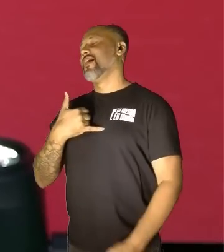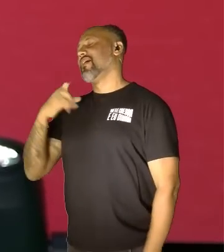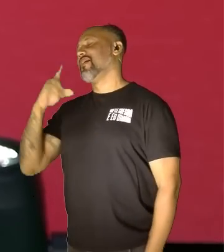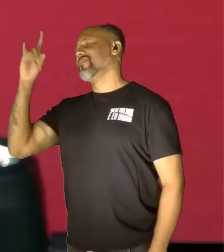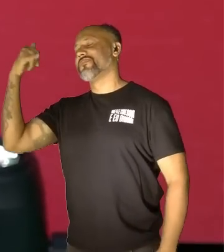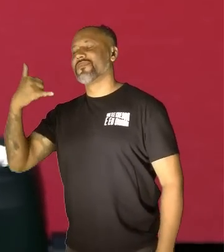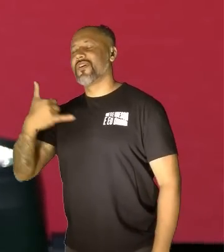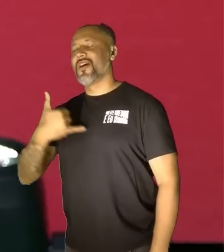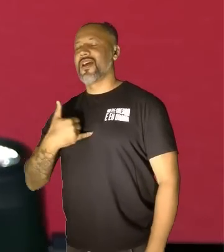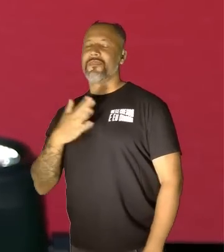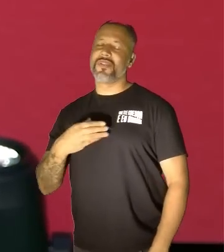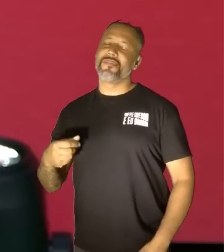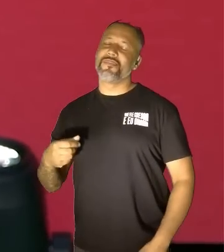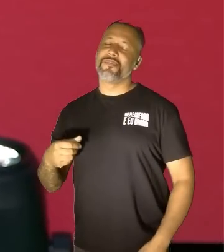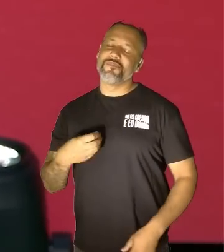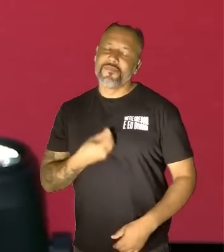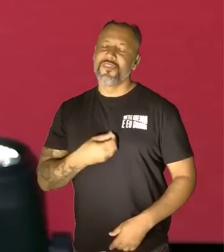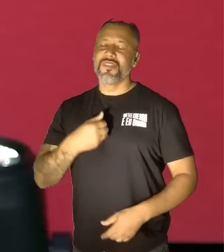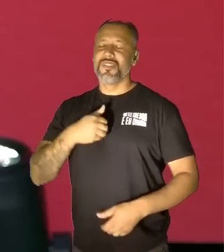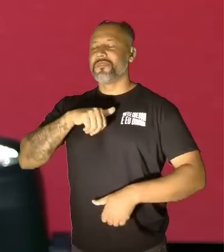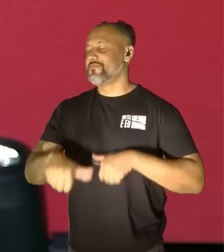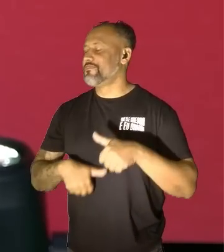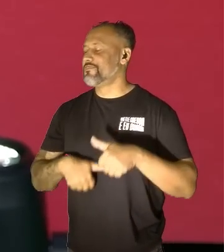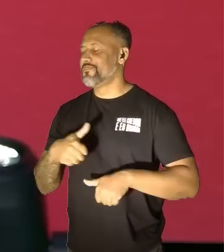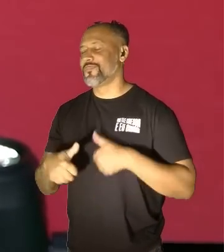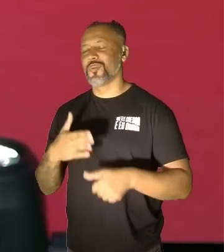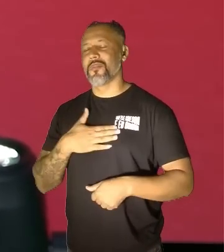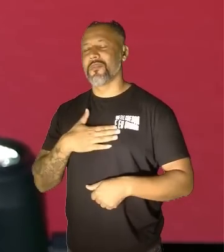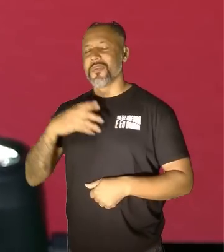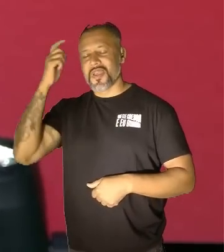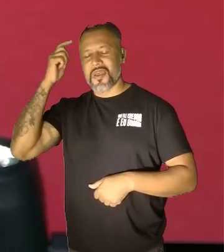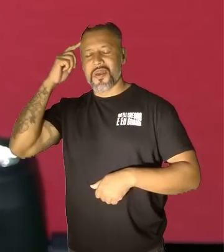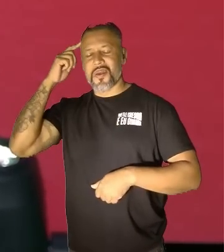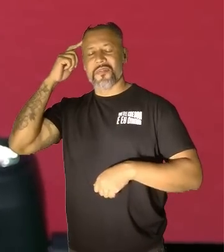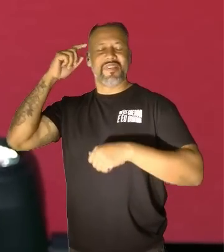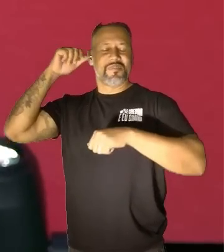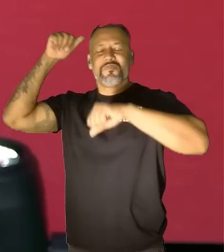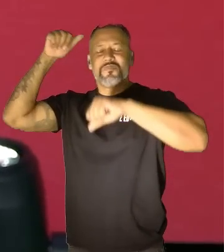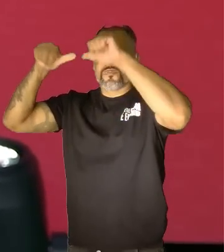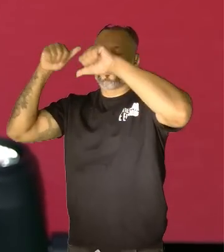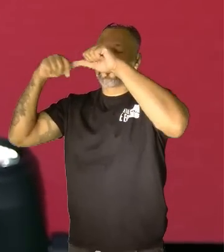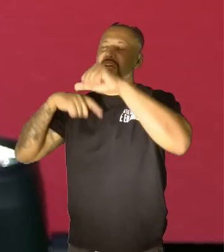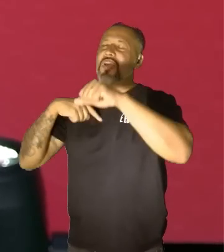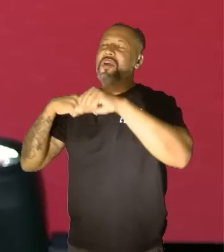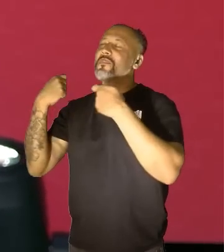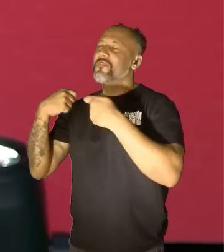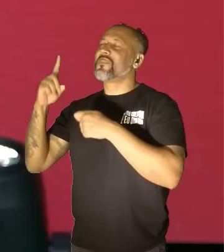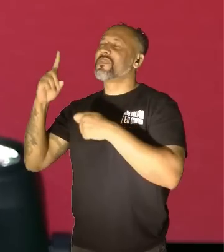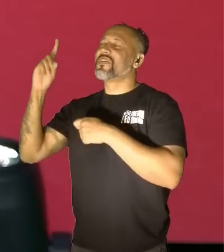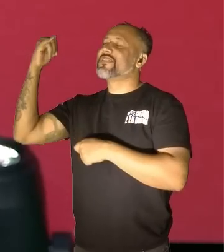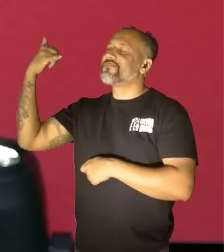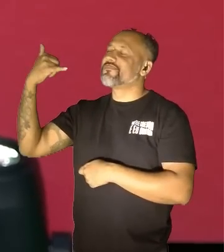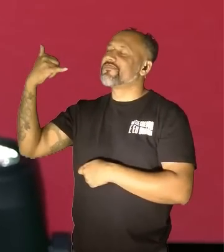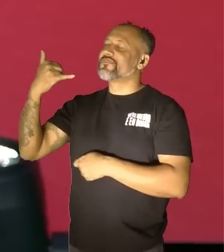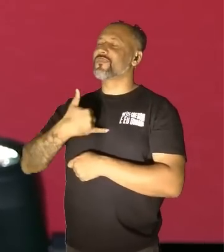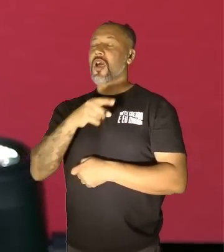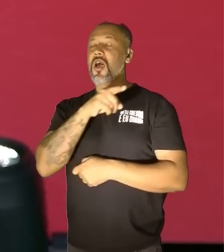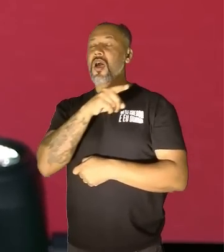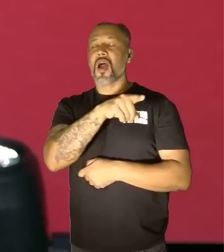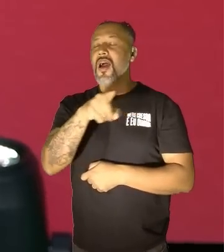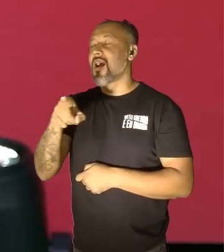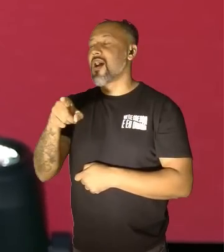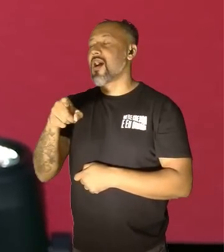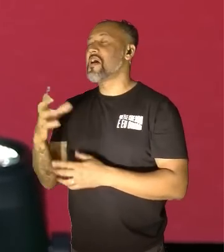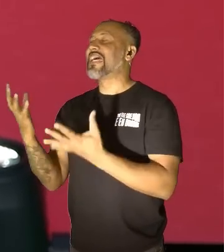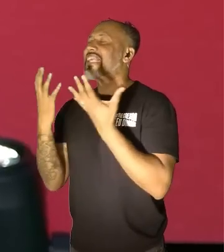minha alma entra em equilíbrio. Se o Senhor falar, a minha mente entende. Eu preciso de Ti, Senhor. E esse povo não veio aqui